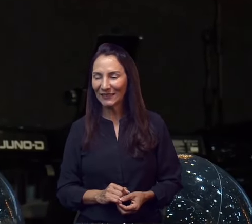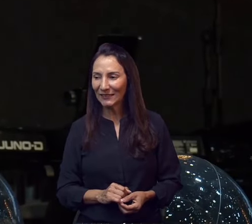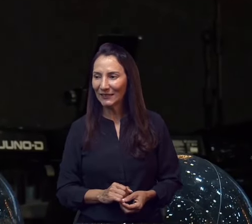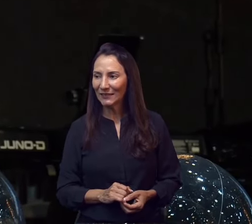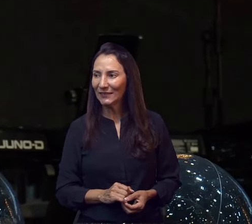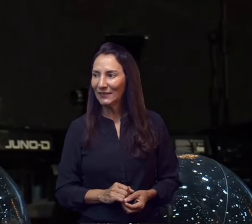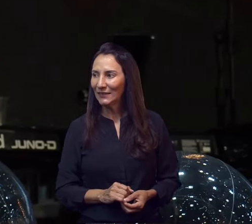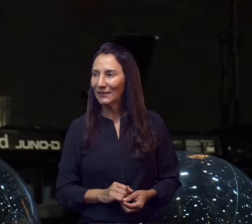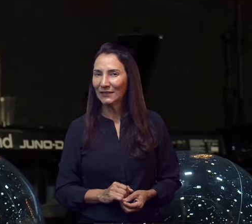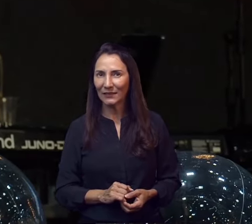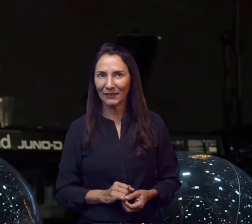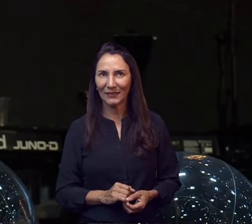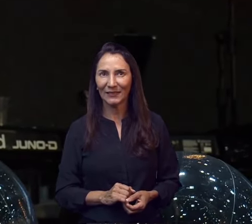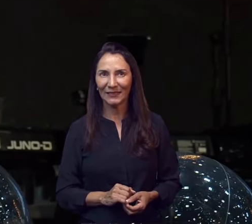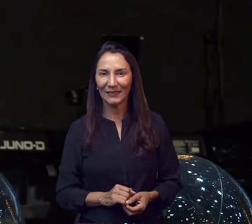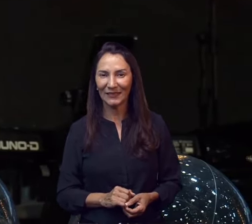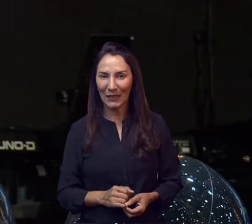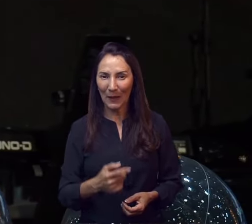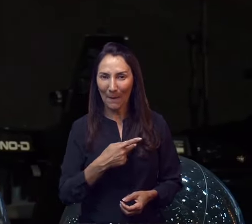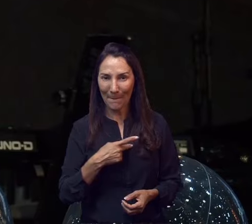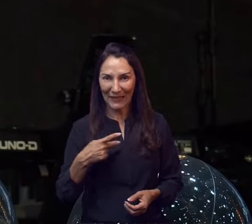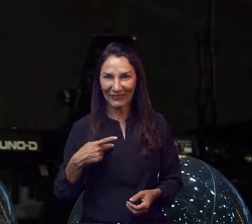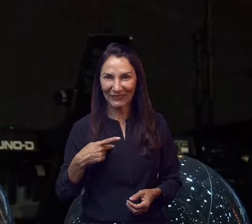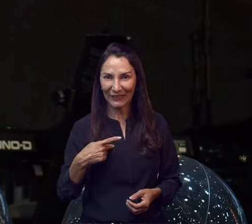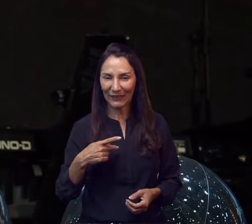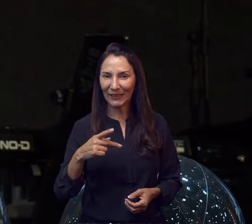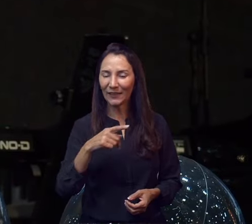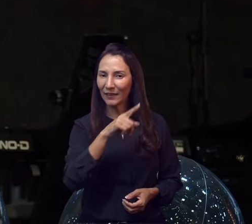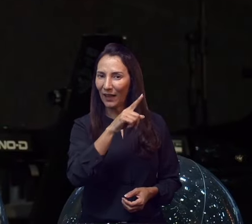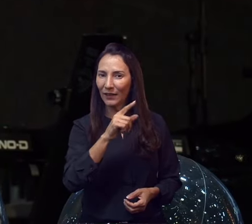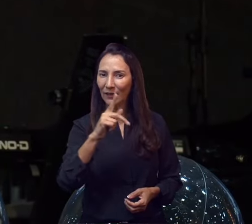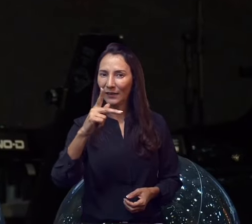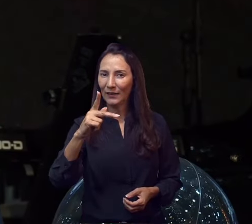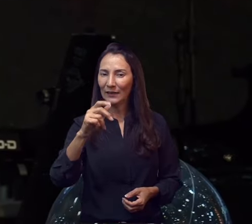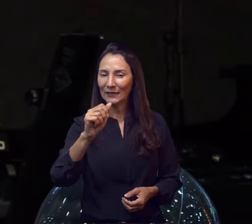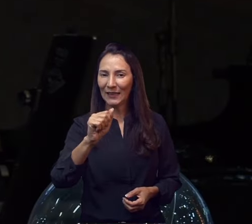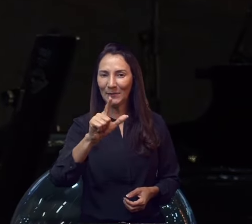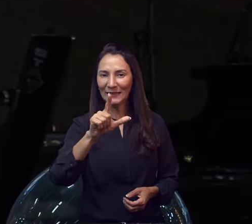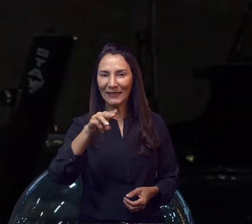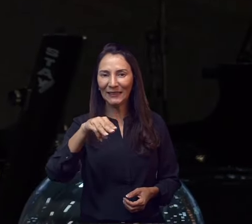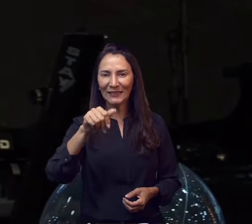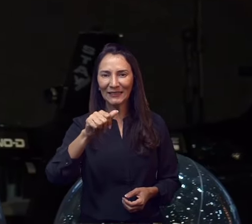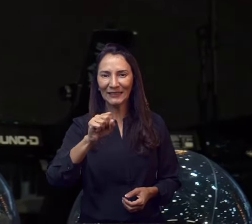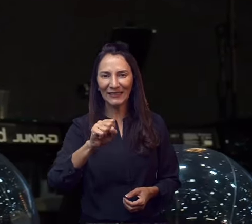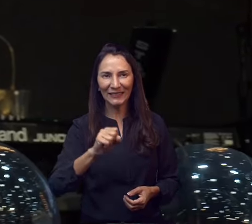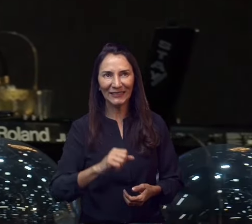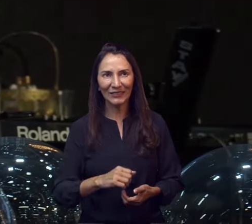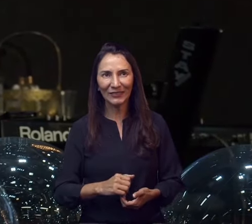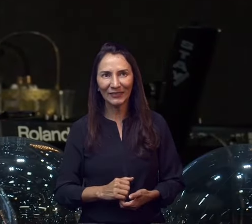Palmas deu uma palma para homem de Palmas